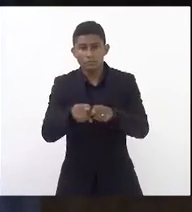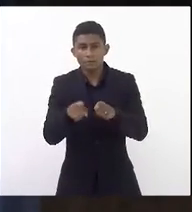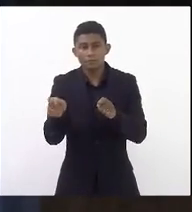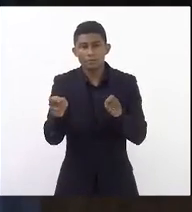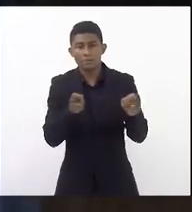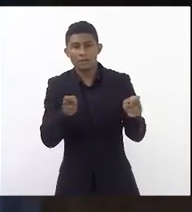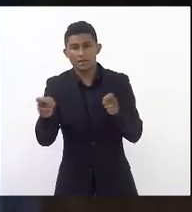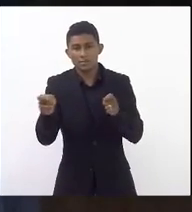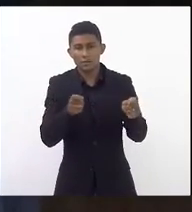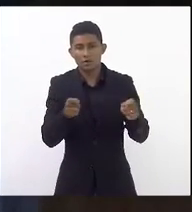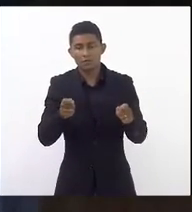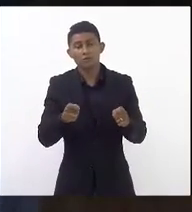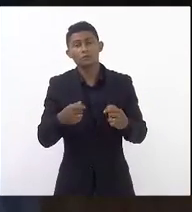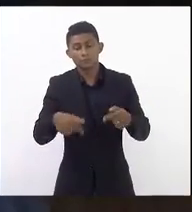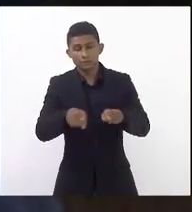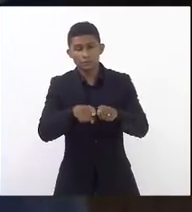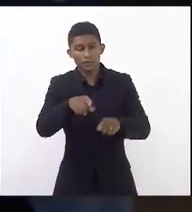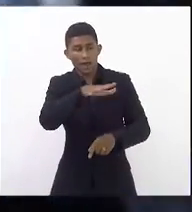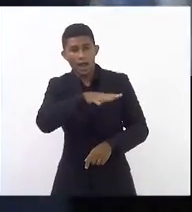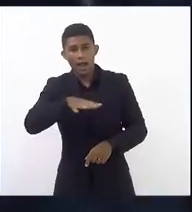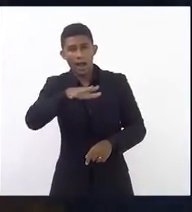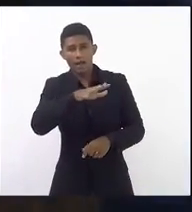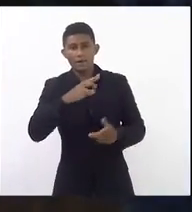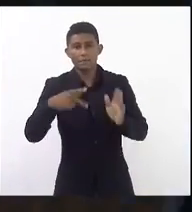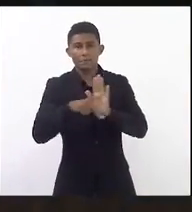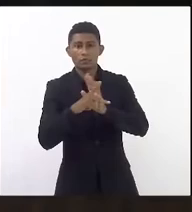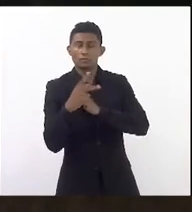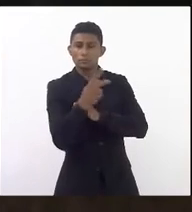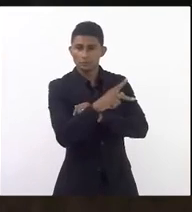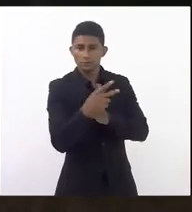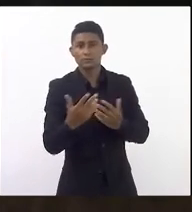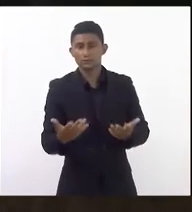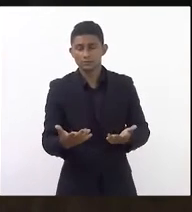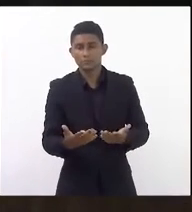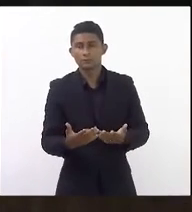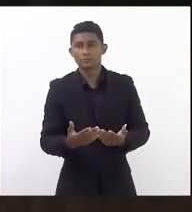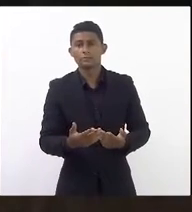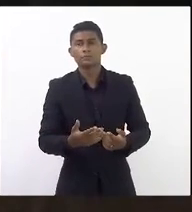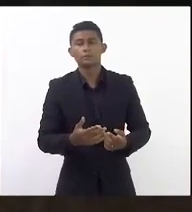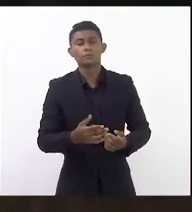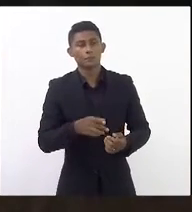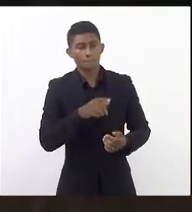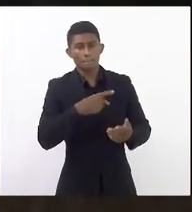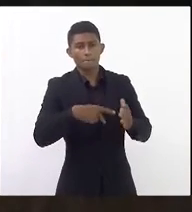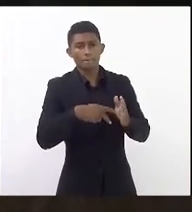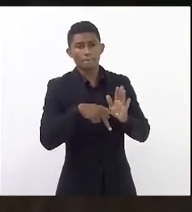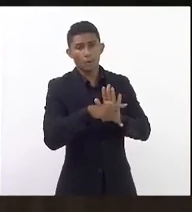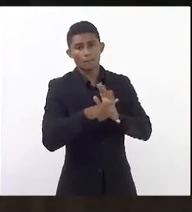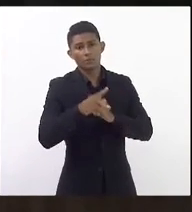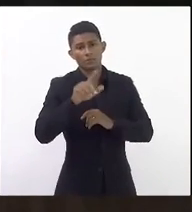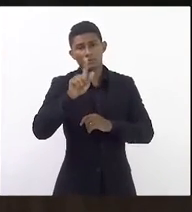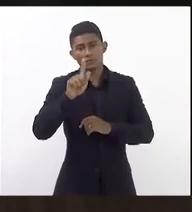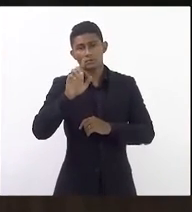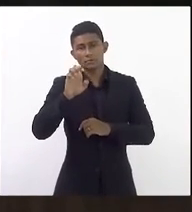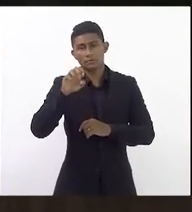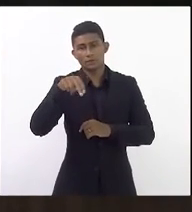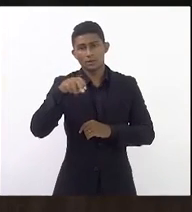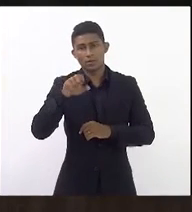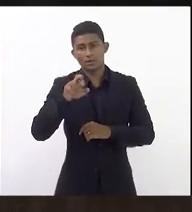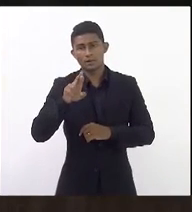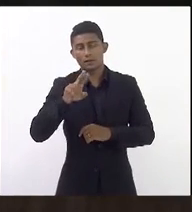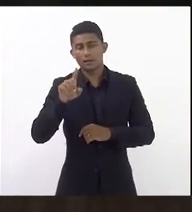área específica sujeito ao exercício do poder regulatório da Gernesa, evidenciando assim,